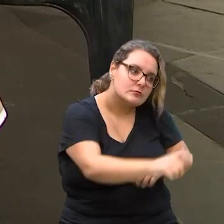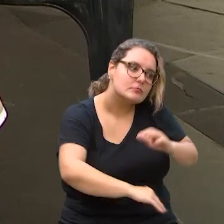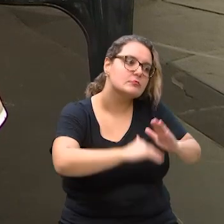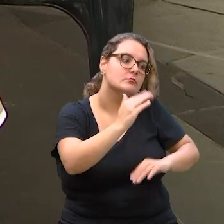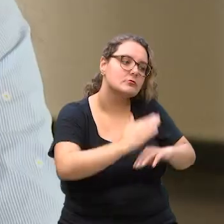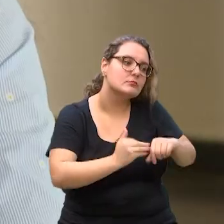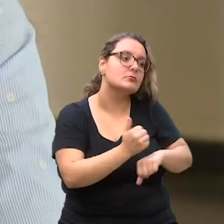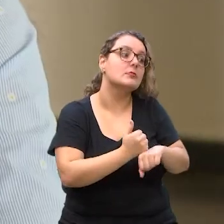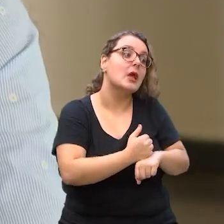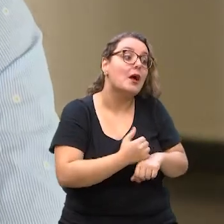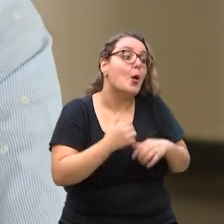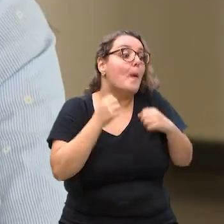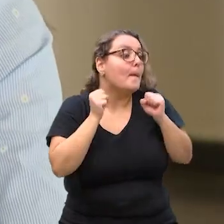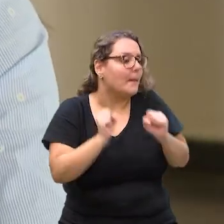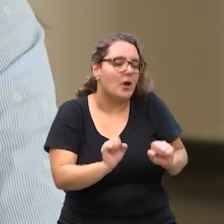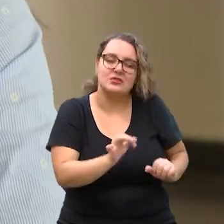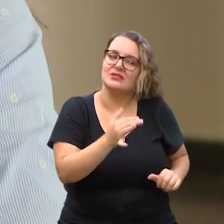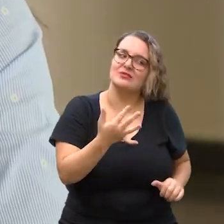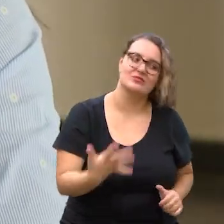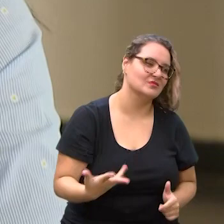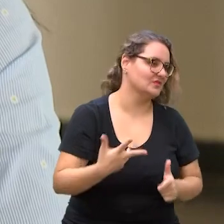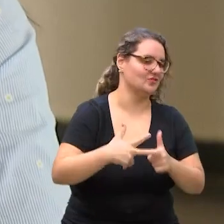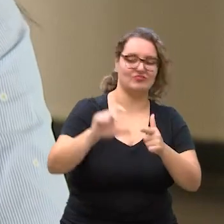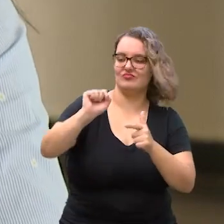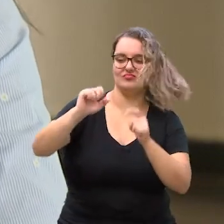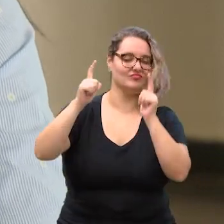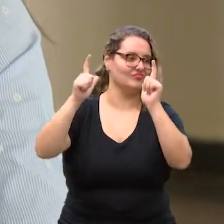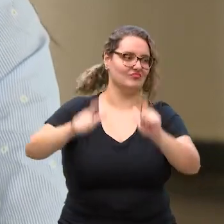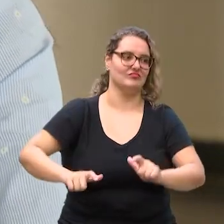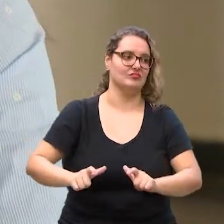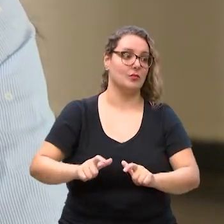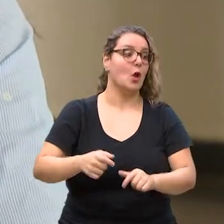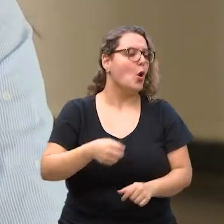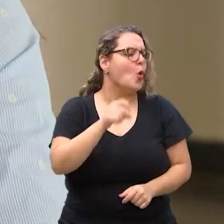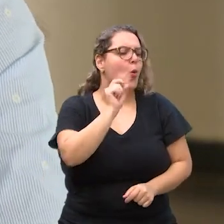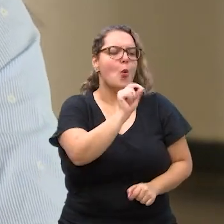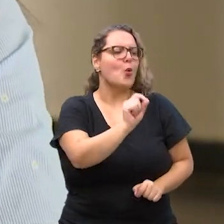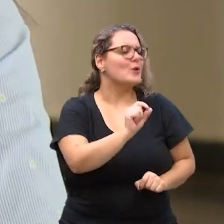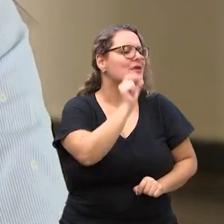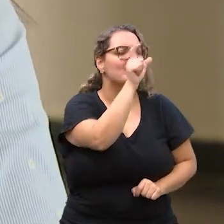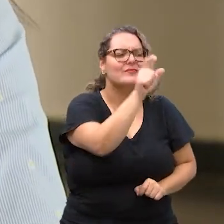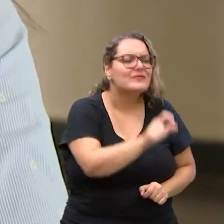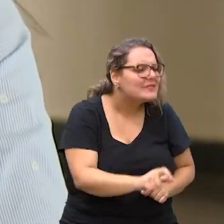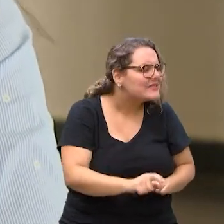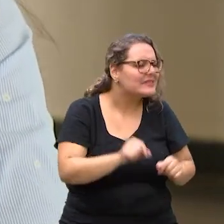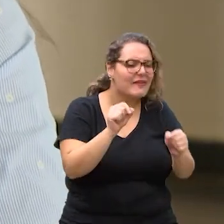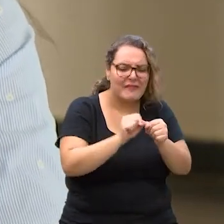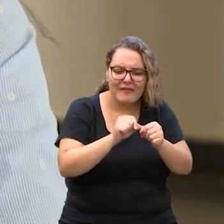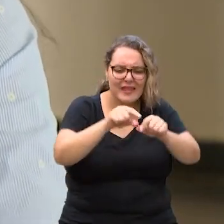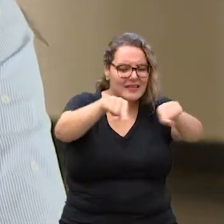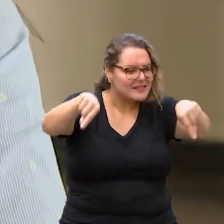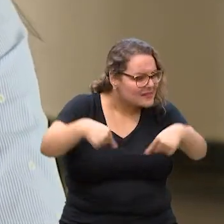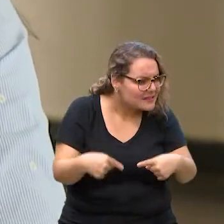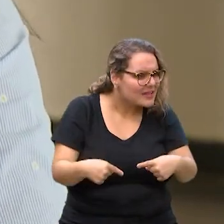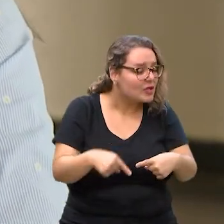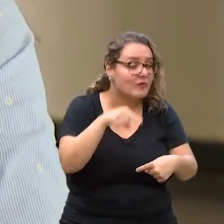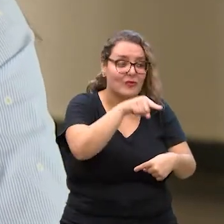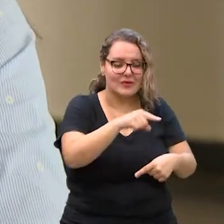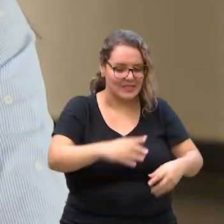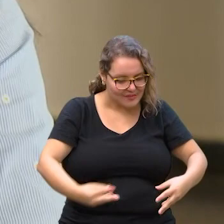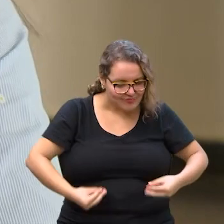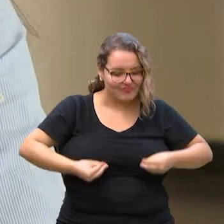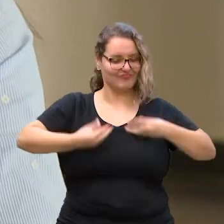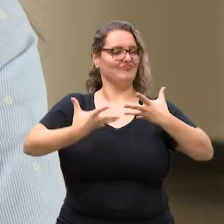seja dessa vez, mas esteja satisfeito com o que você fizer em quadra, saia satisfeito, sentindo que você deu o seu melhor. Que isso é mais importante,